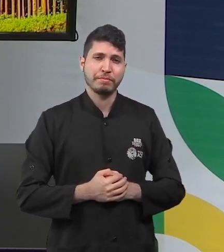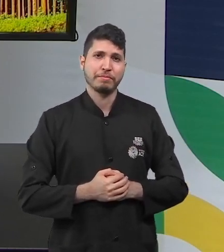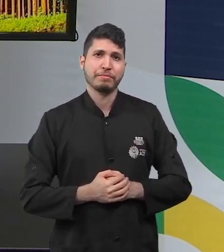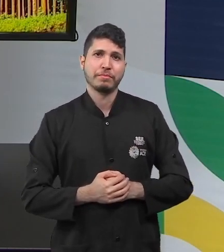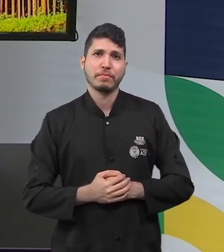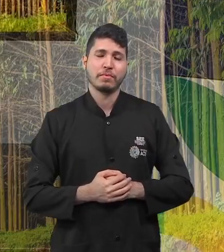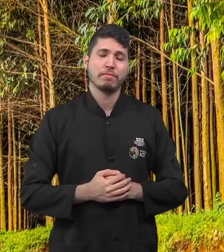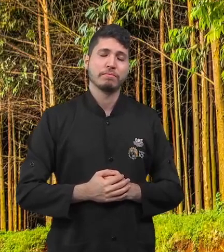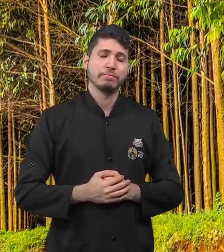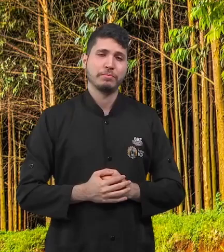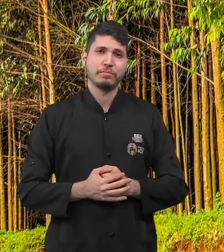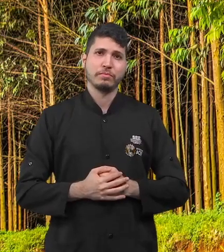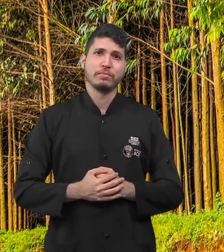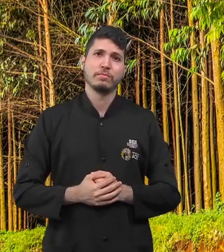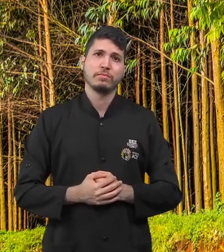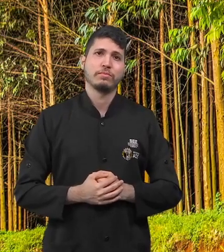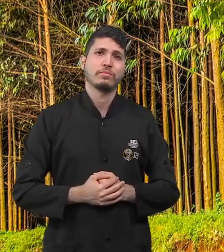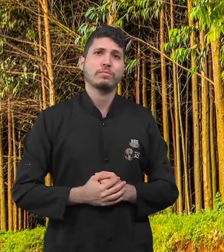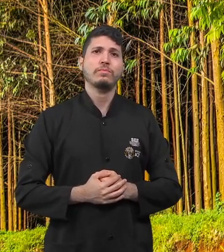lá.